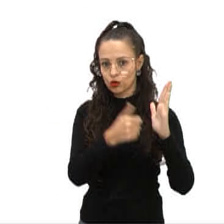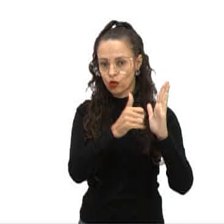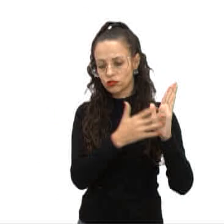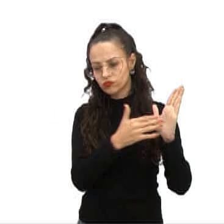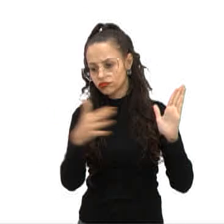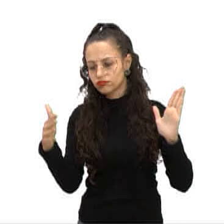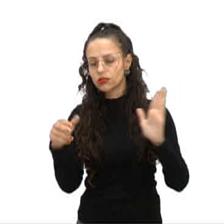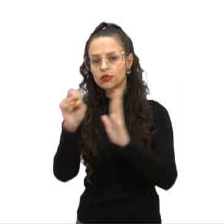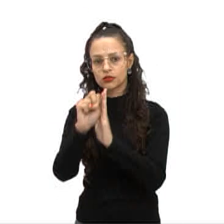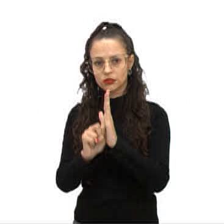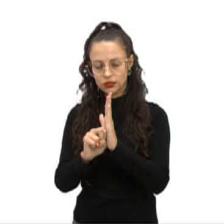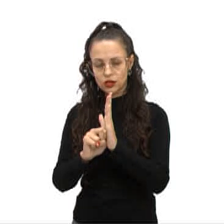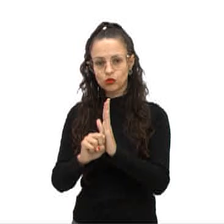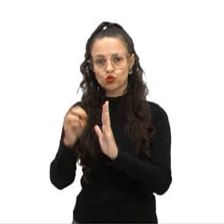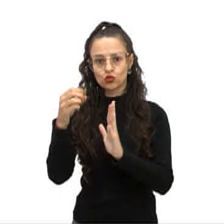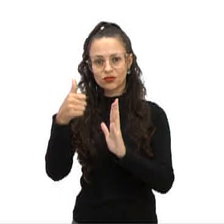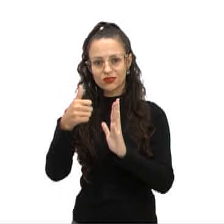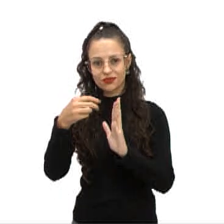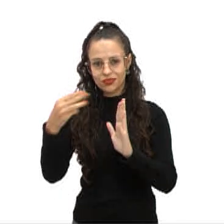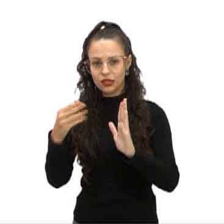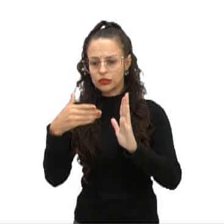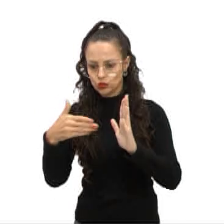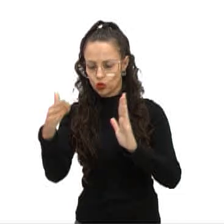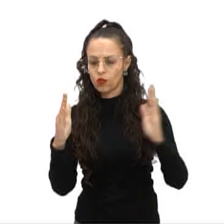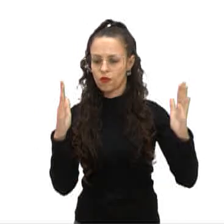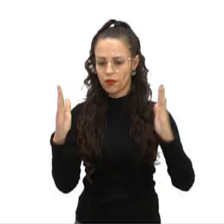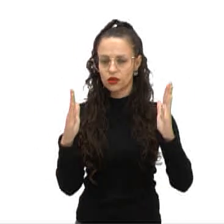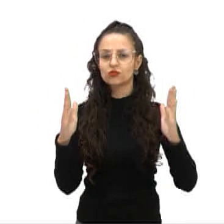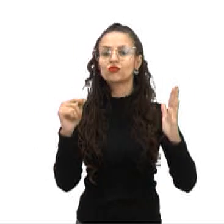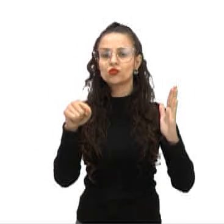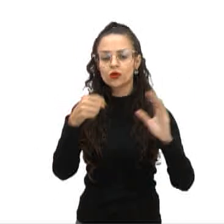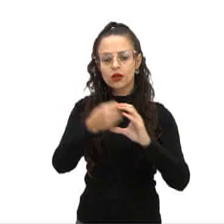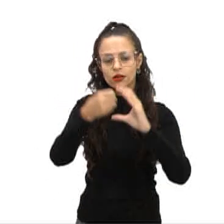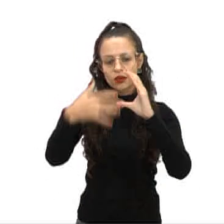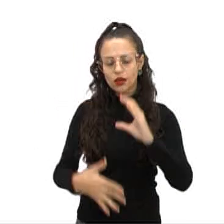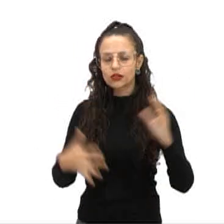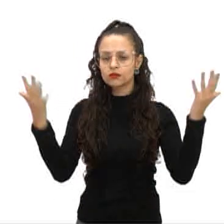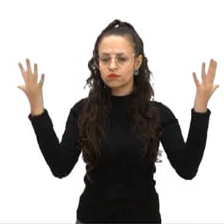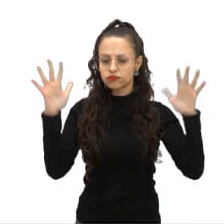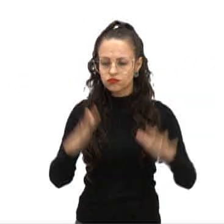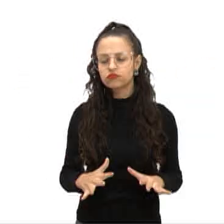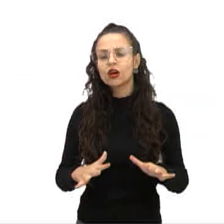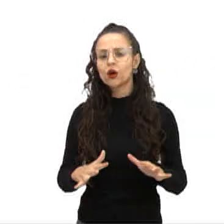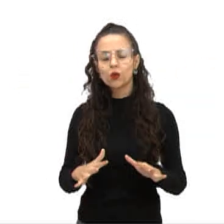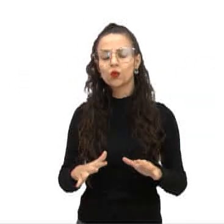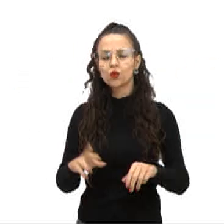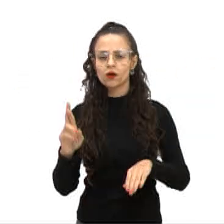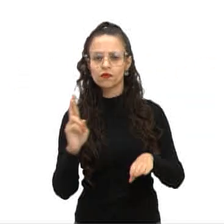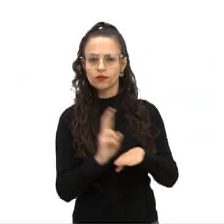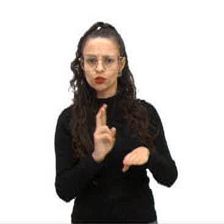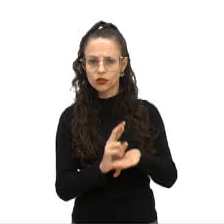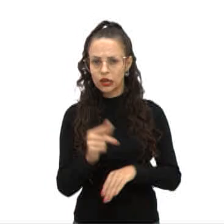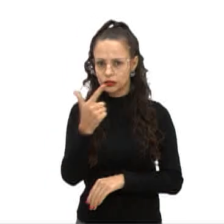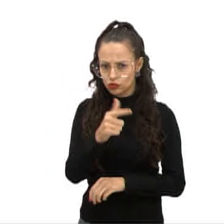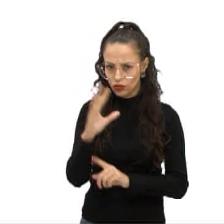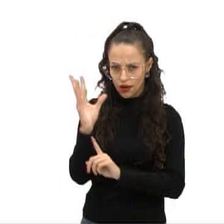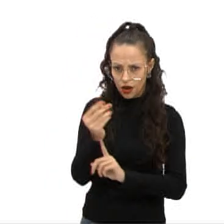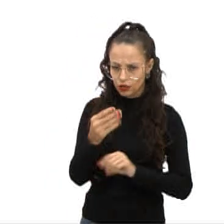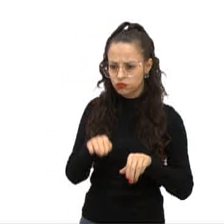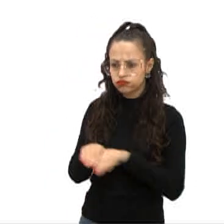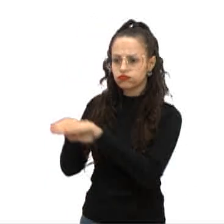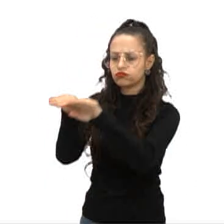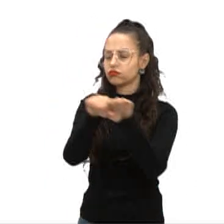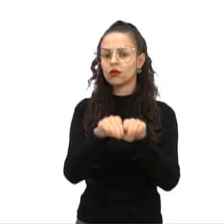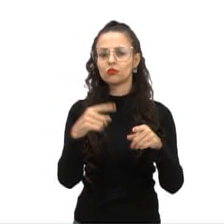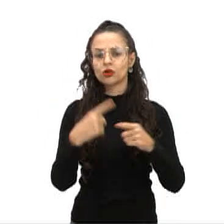até o início do século XIII. Período caracterizado pela crise do sistema feudal. Não existia uma arte homogênea,